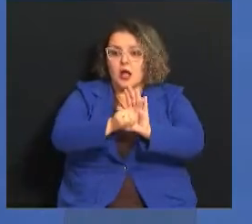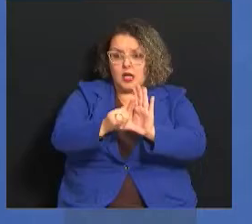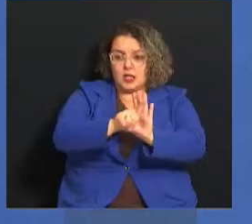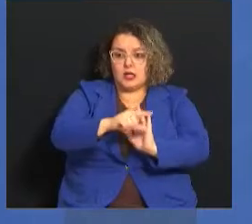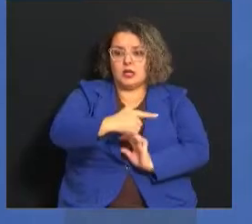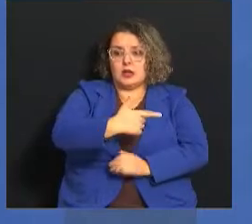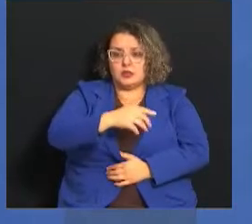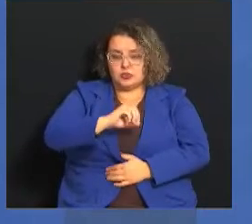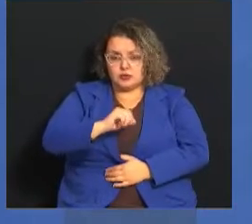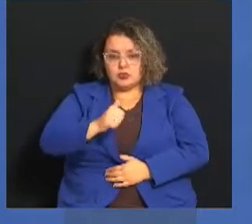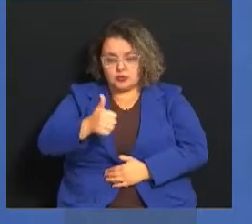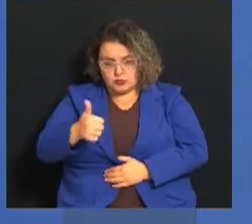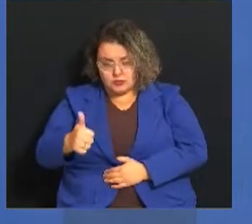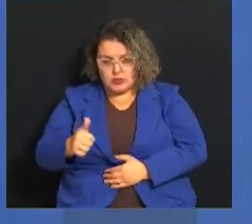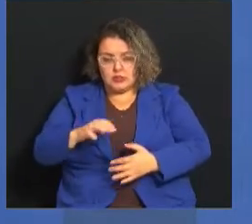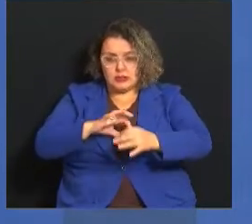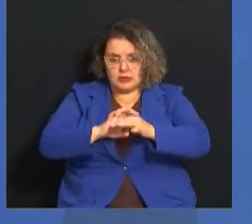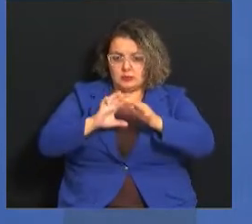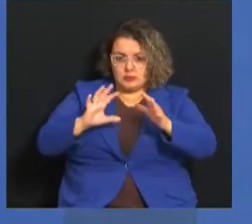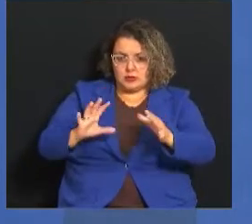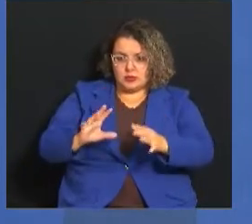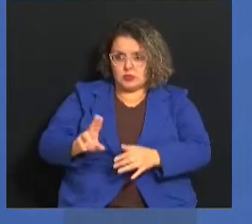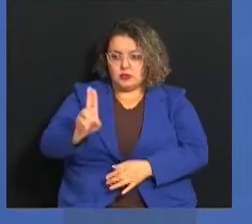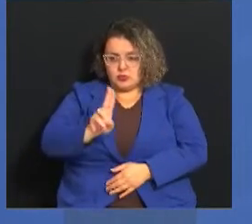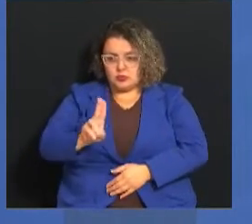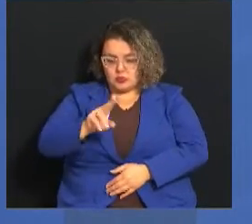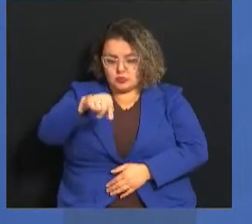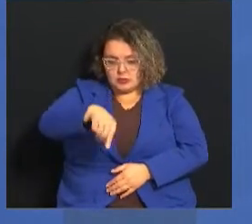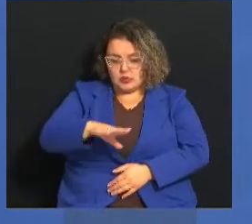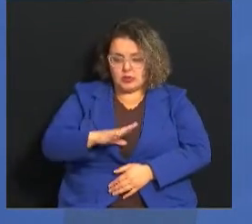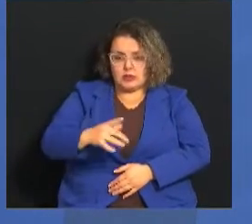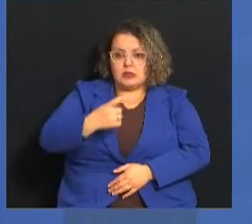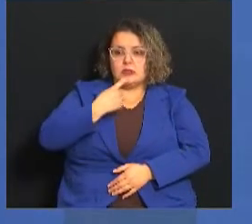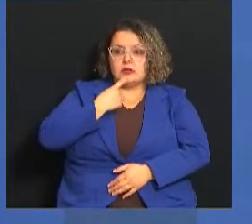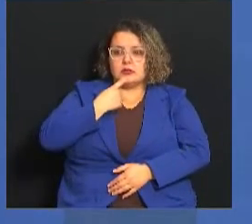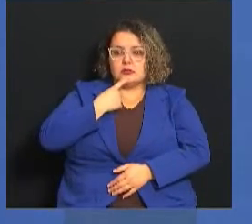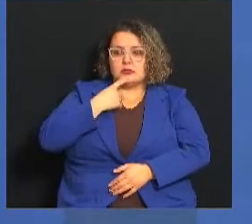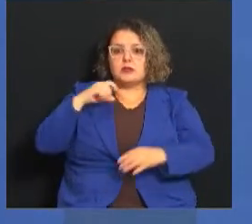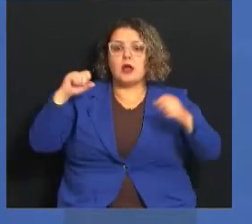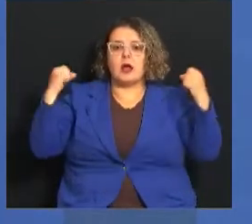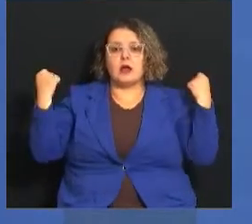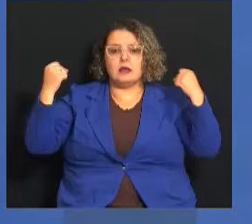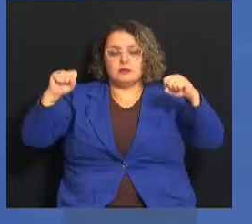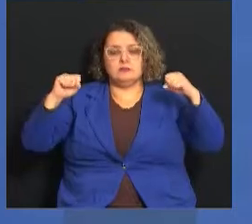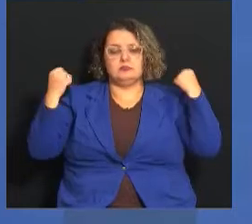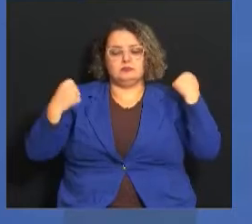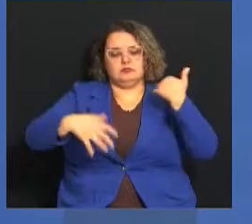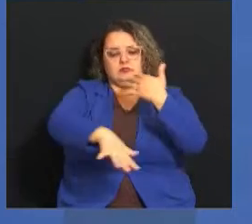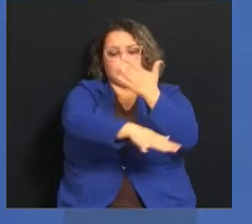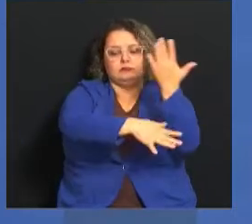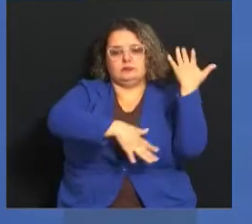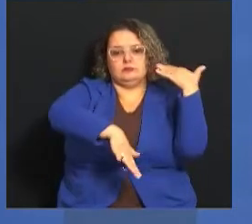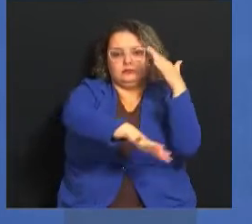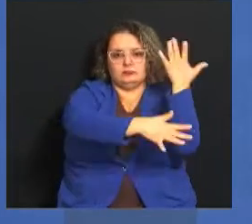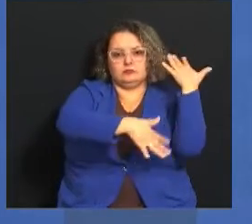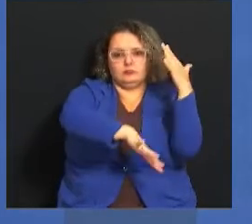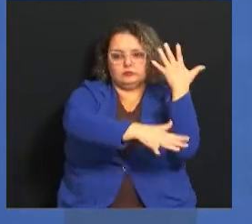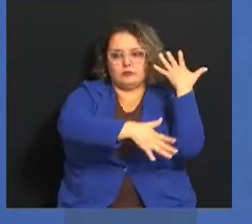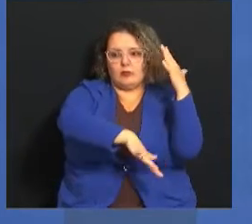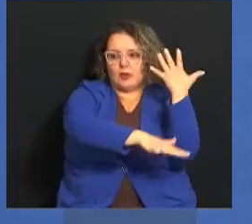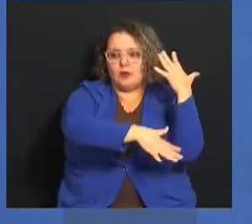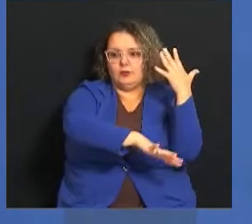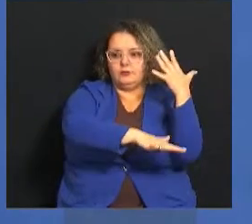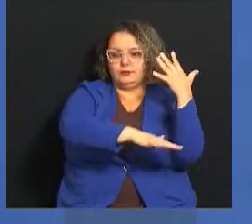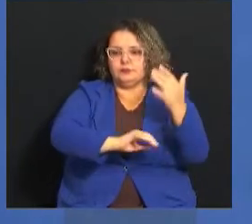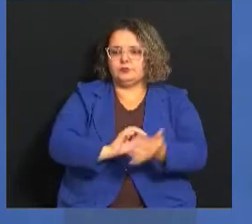ela autorizou a instalação aqui em Campinas naquelas academias de ginástica ao ar livre, a fim de